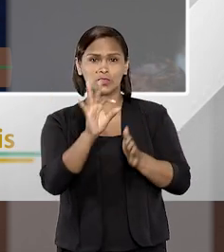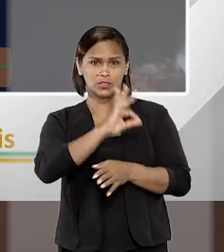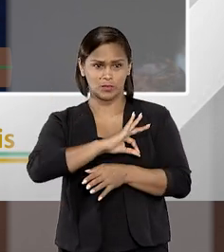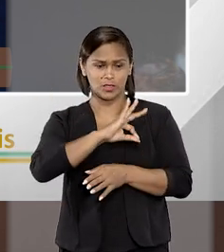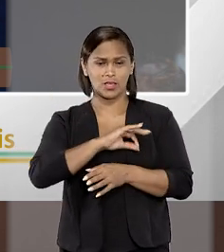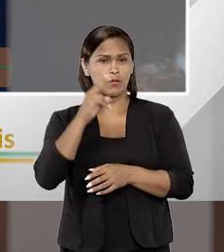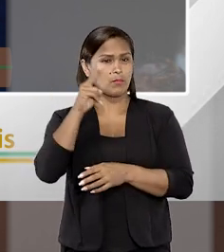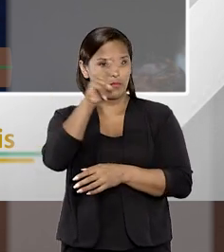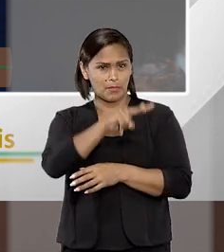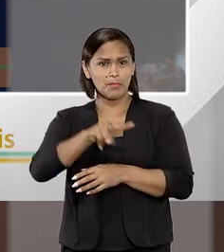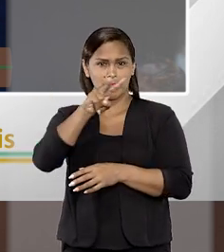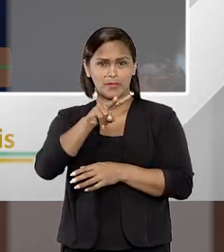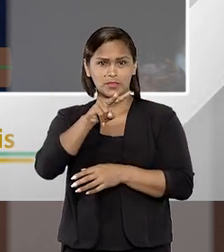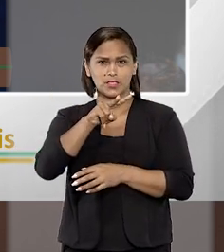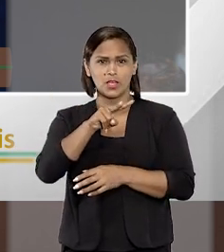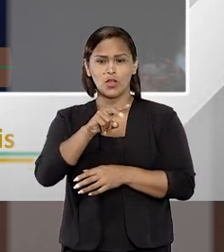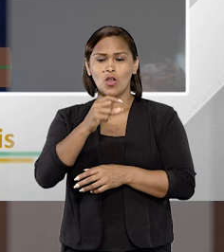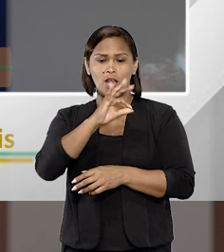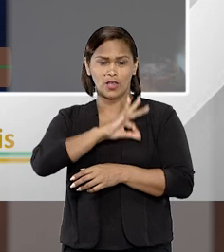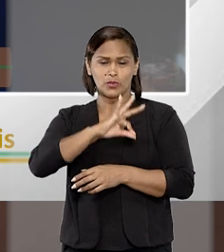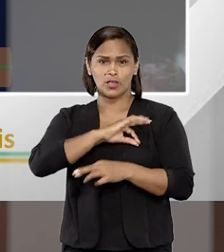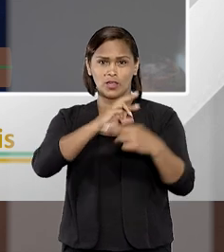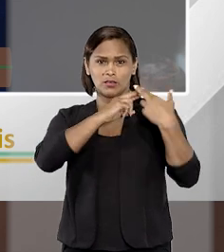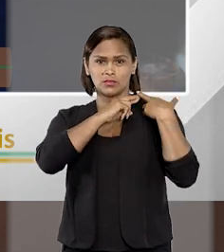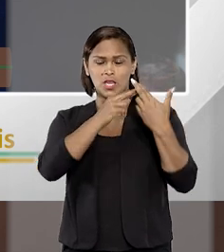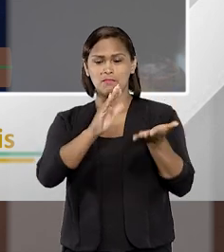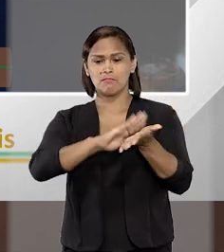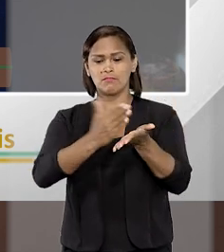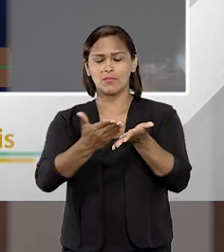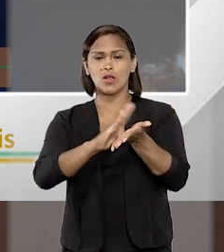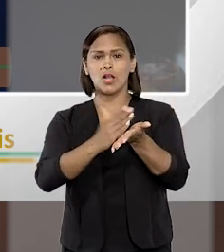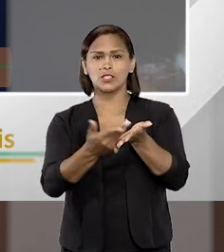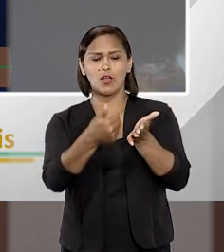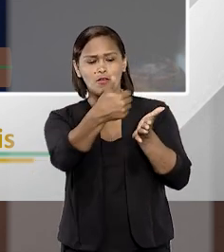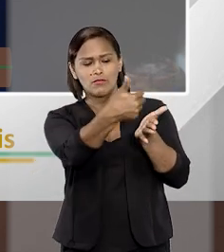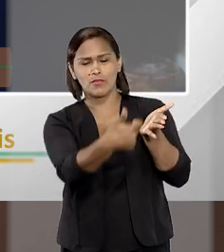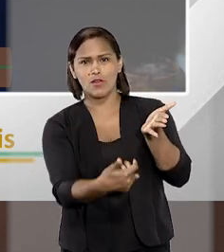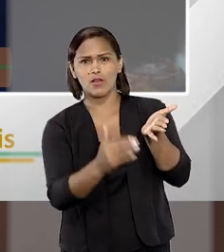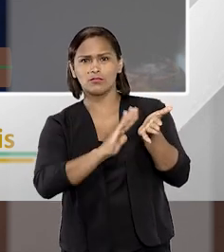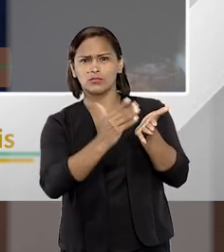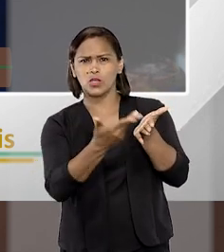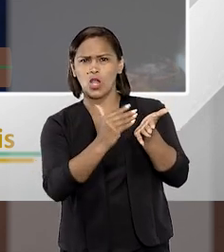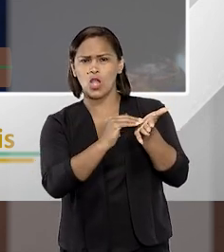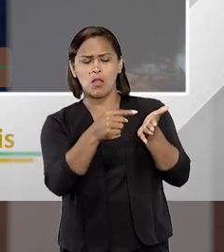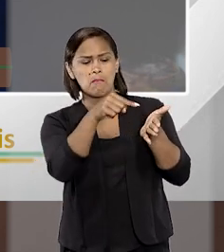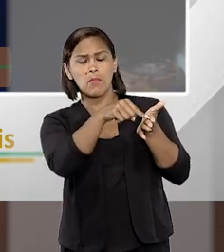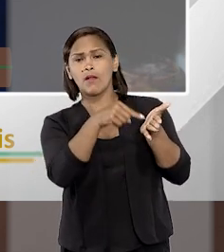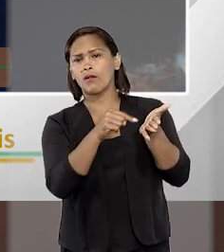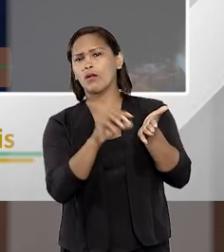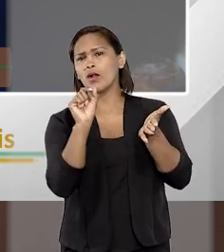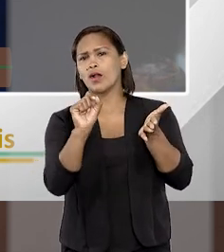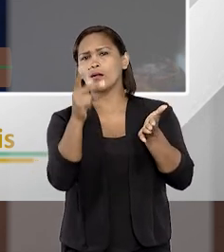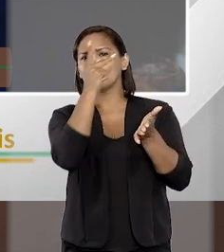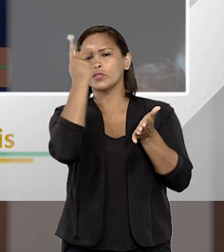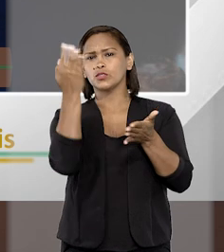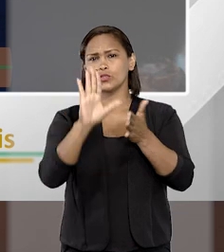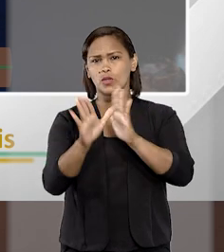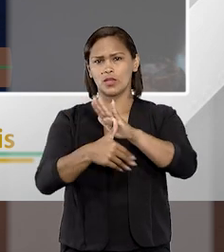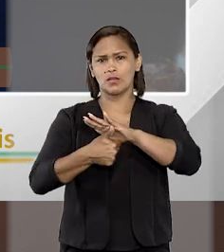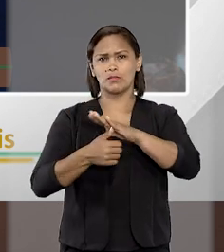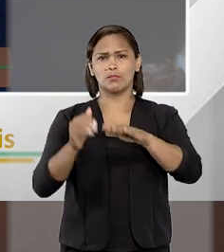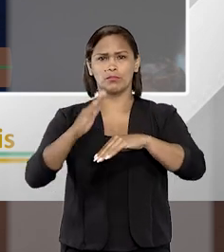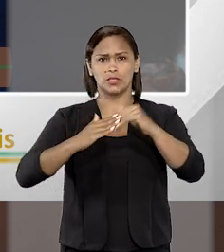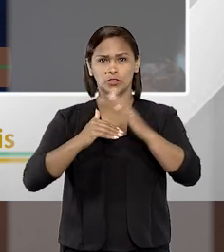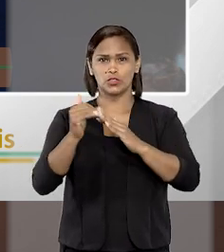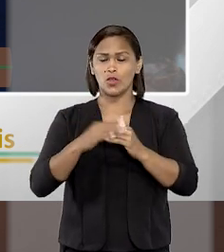a uma delegacia para fazer conhecimento delegado exibir a ela esse áudio pedindo para contar aquele que teria sido o autor do que